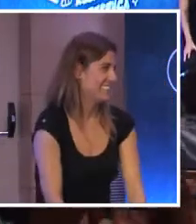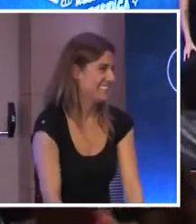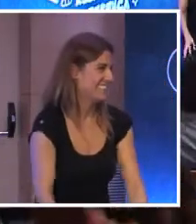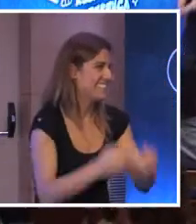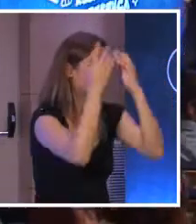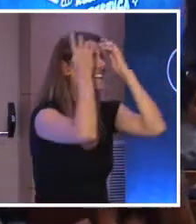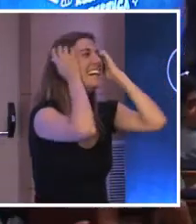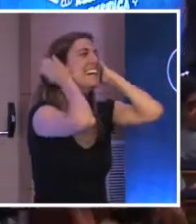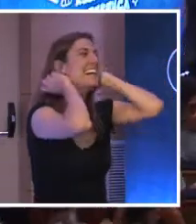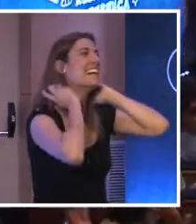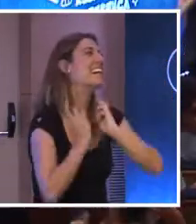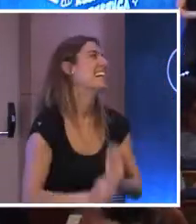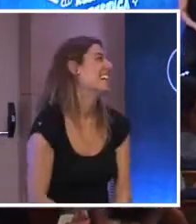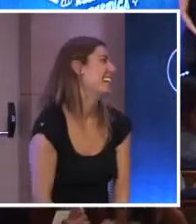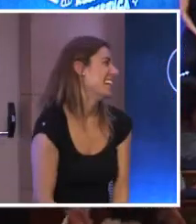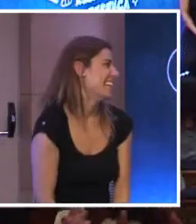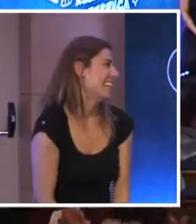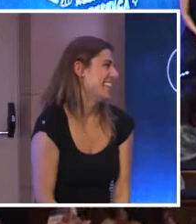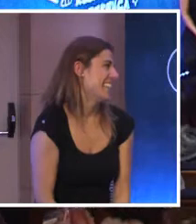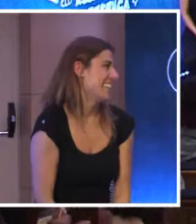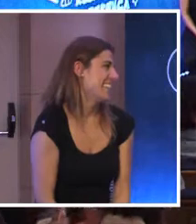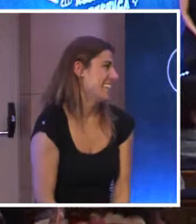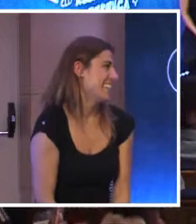Muito obrigado, muito obrigado.